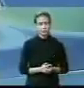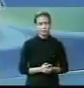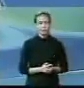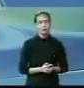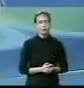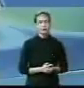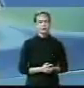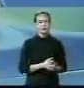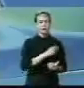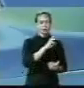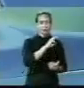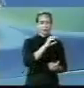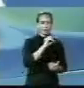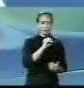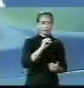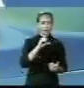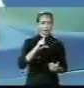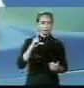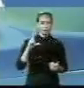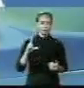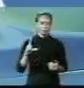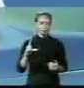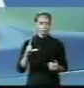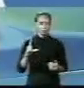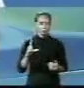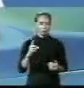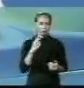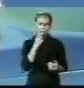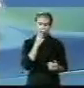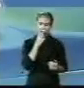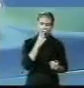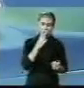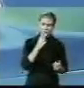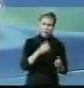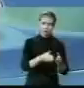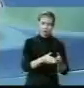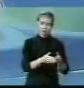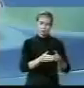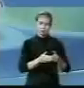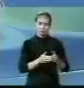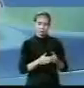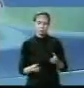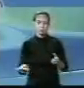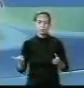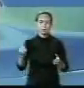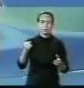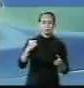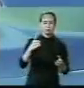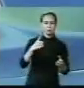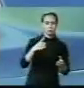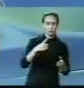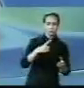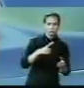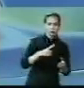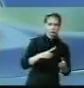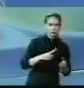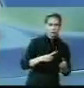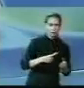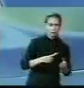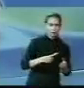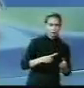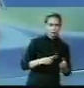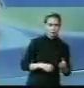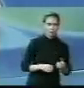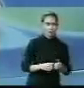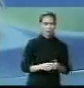da UOL vai receber essa requisição e vai devolver todo o conteúdo que ela tem, toda a página solicitada por proxy. Nesse momento,